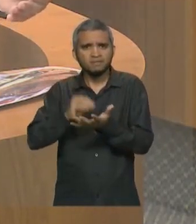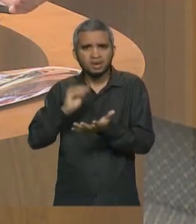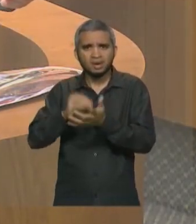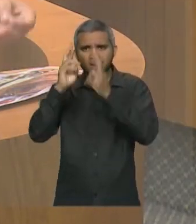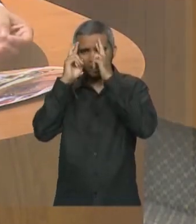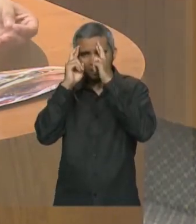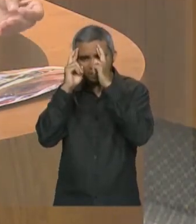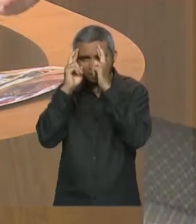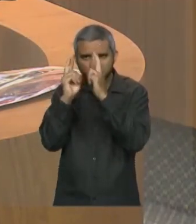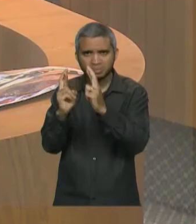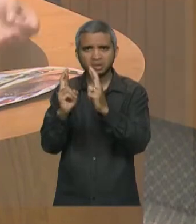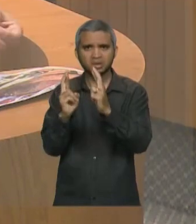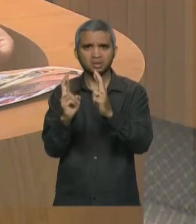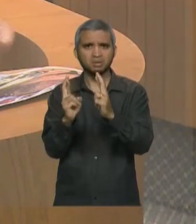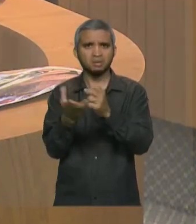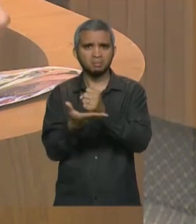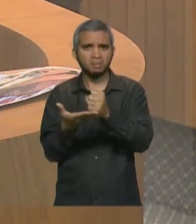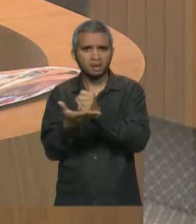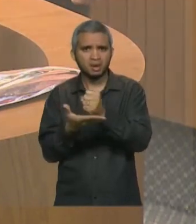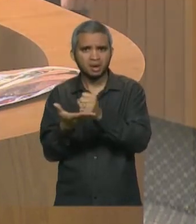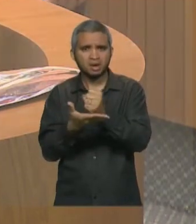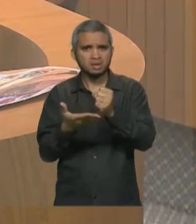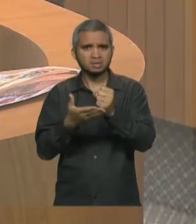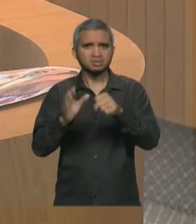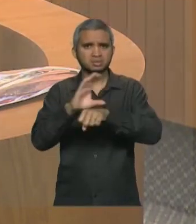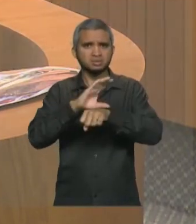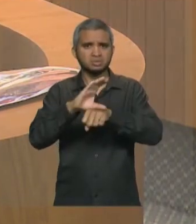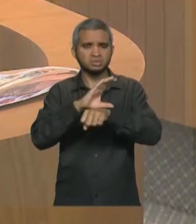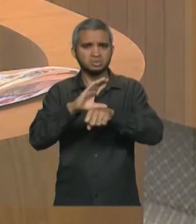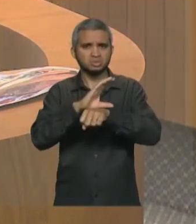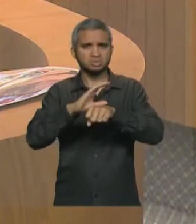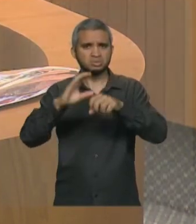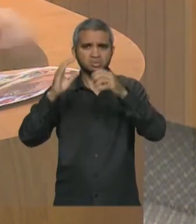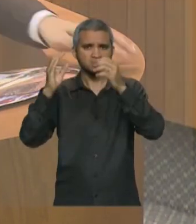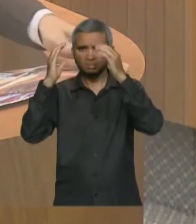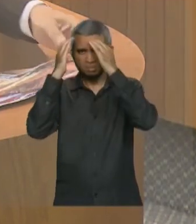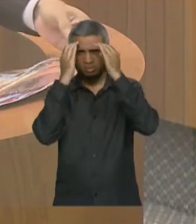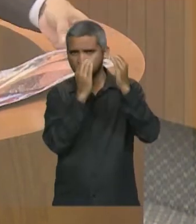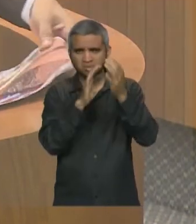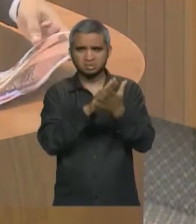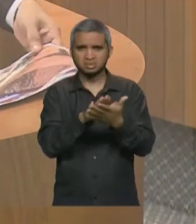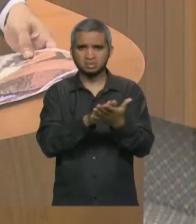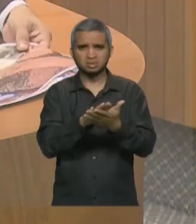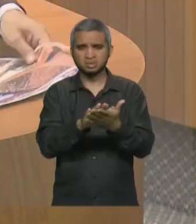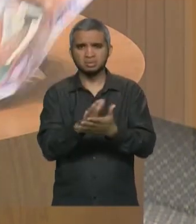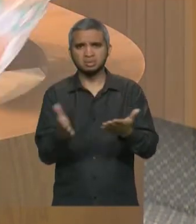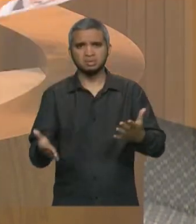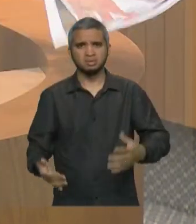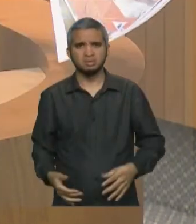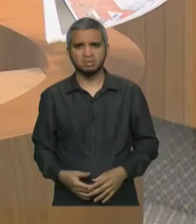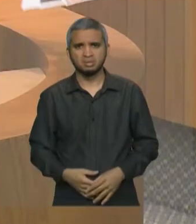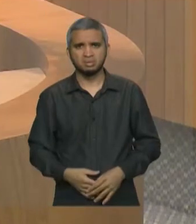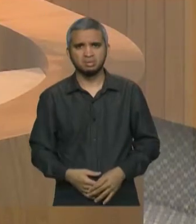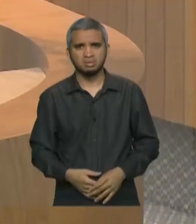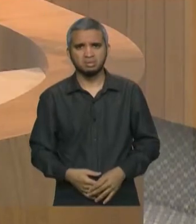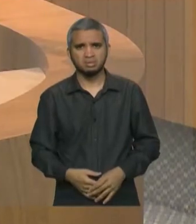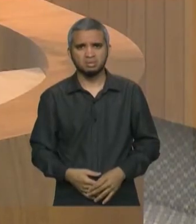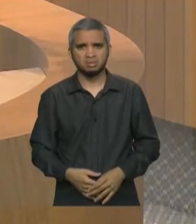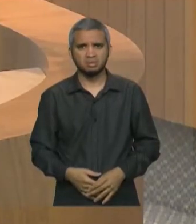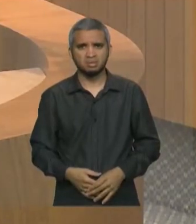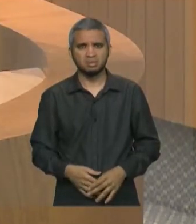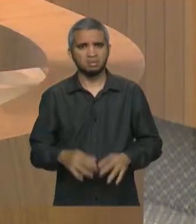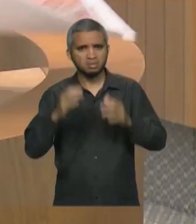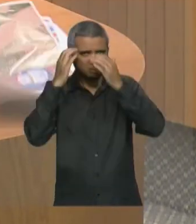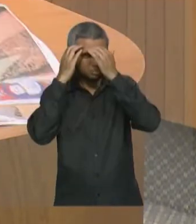os princípios básicos que norteiam a administração pública. Fraudando, burlando a